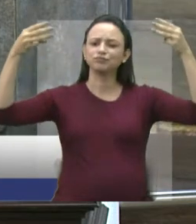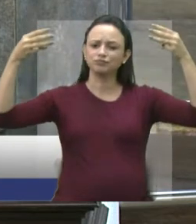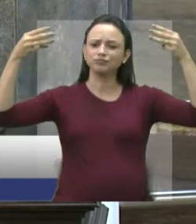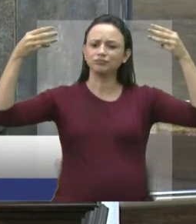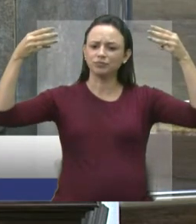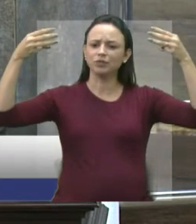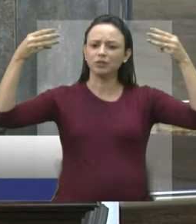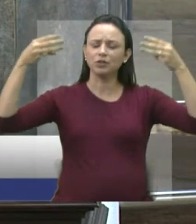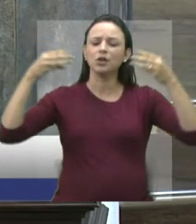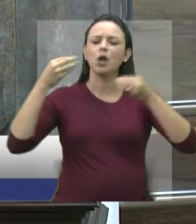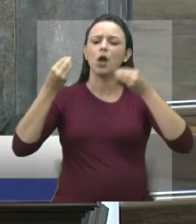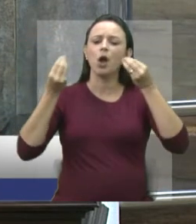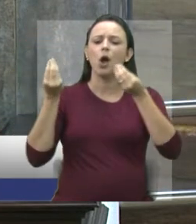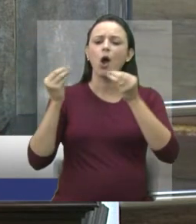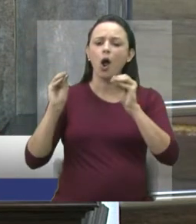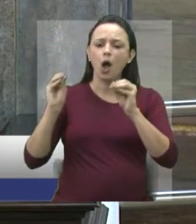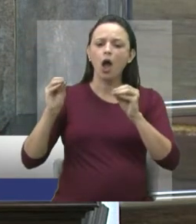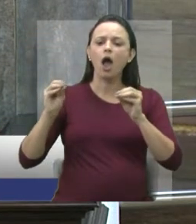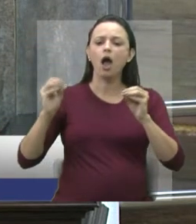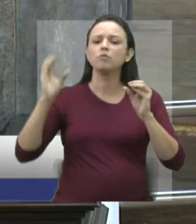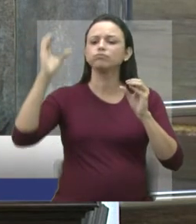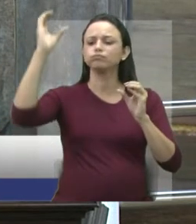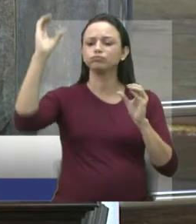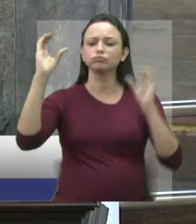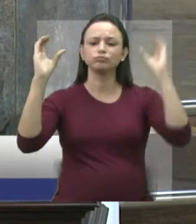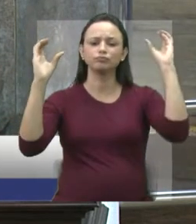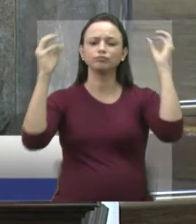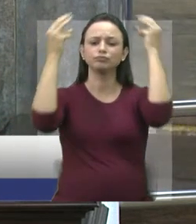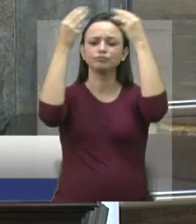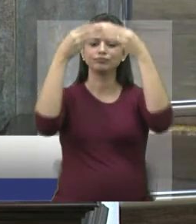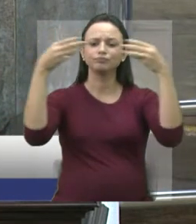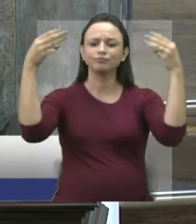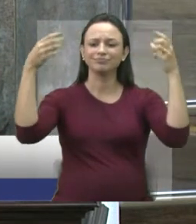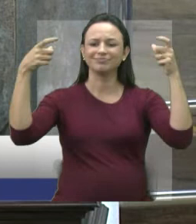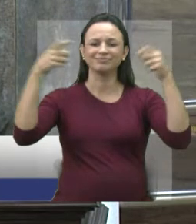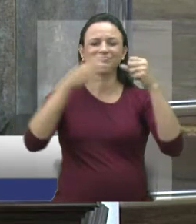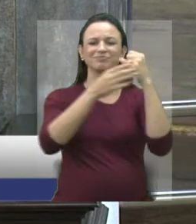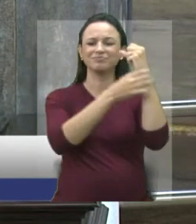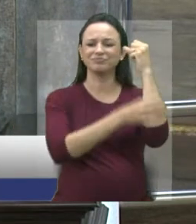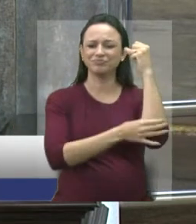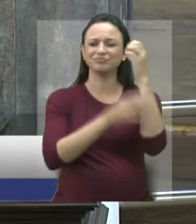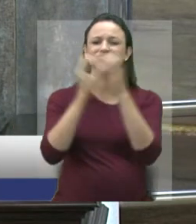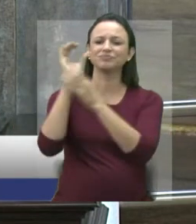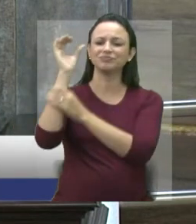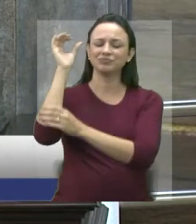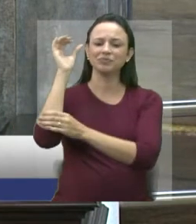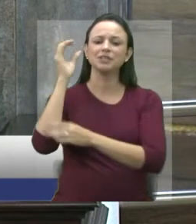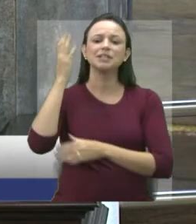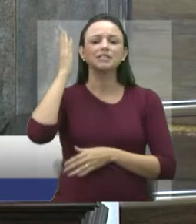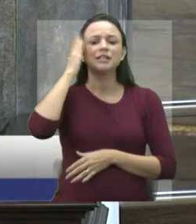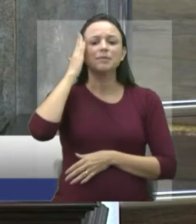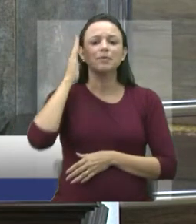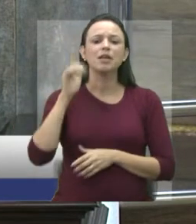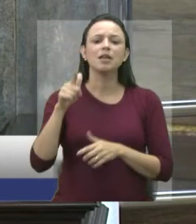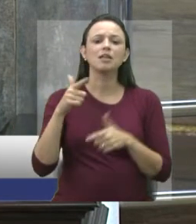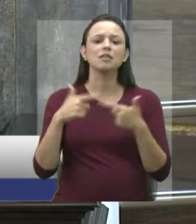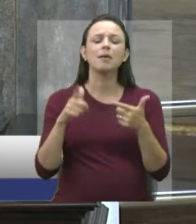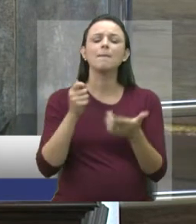postes e à colocação de postes e braços de luz e quem esses serviços